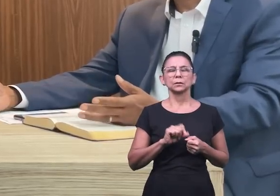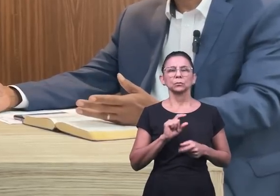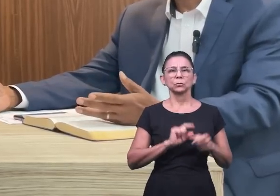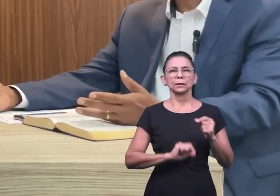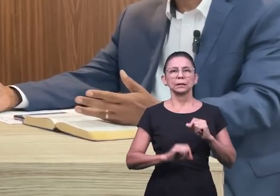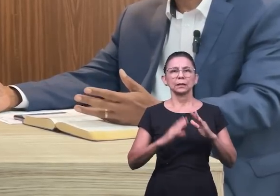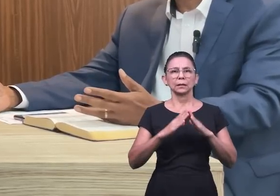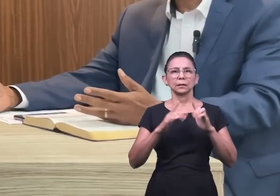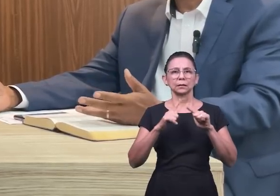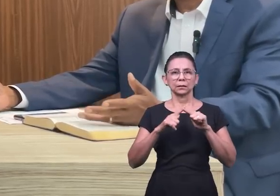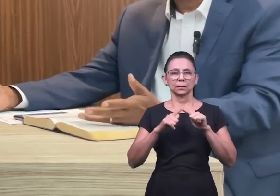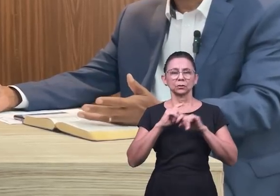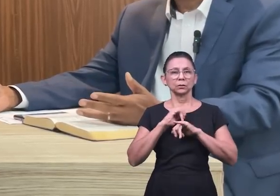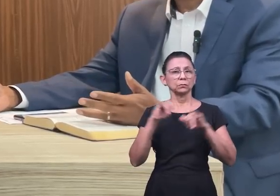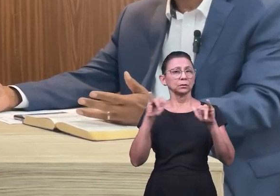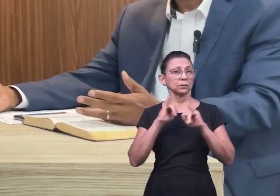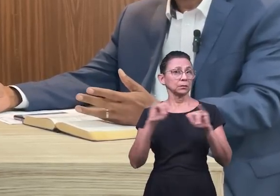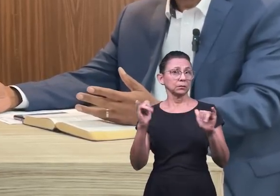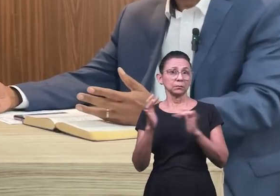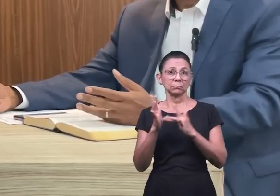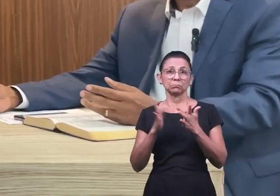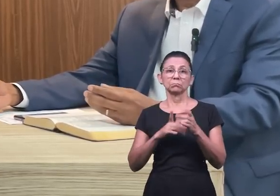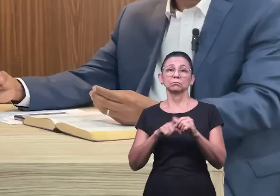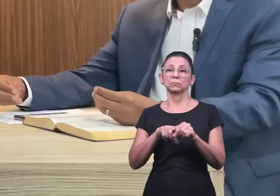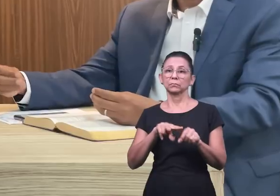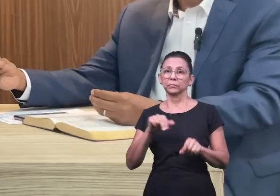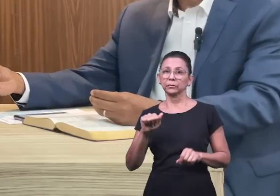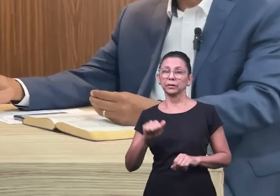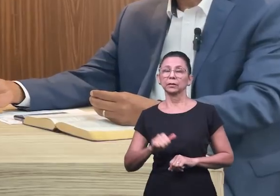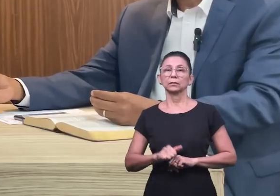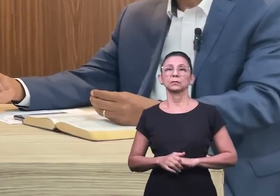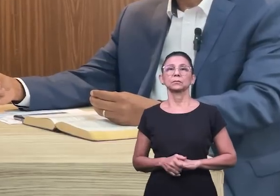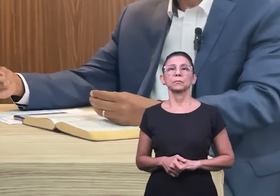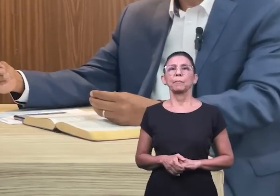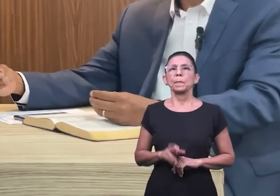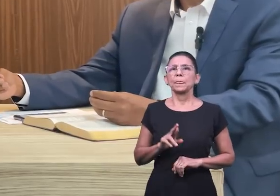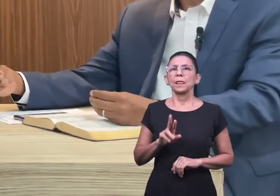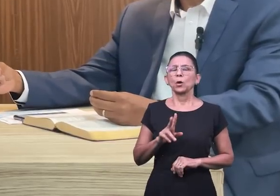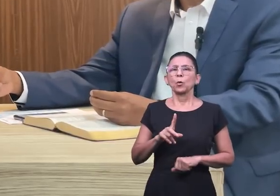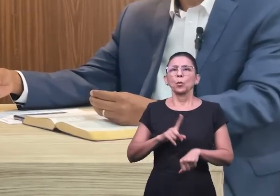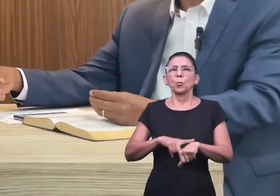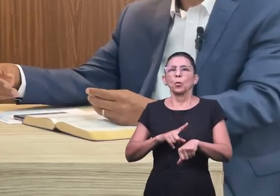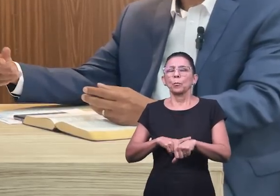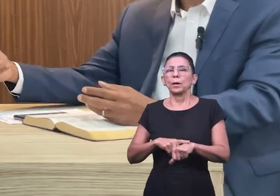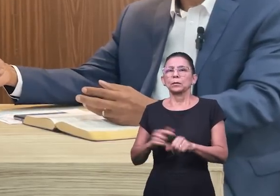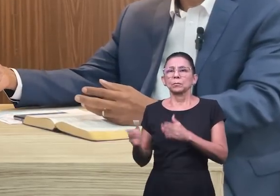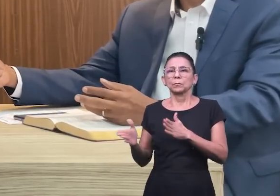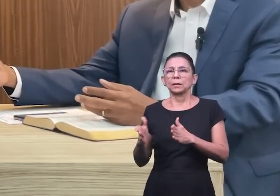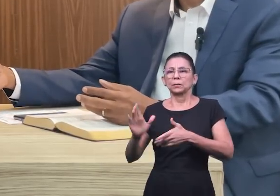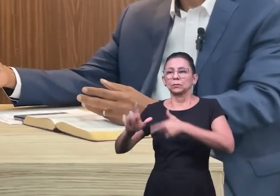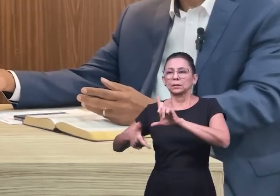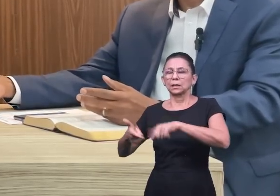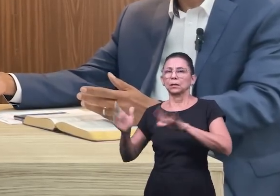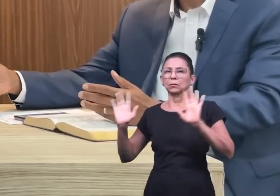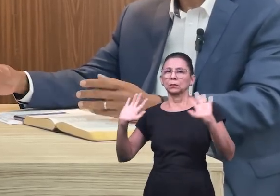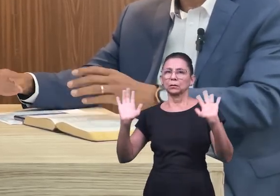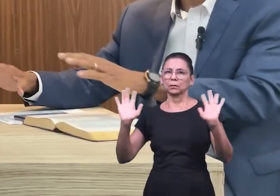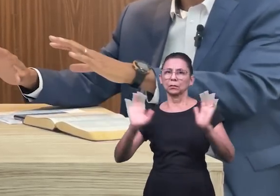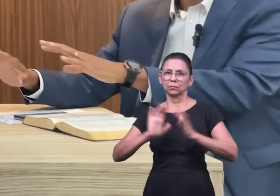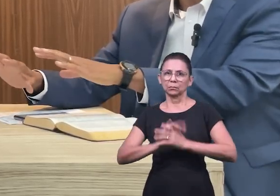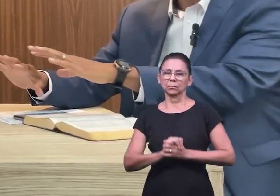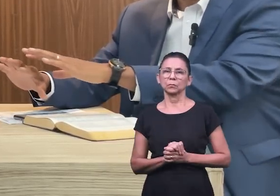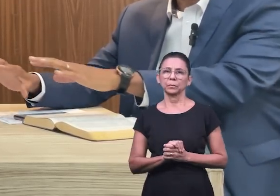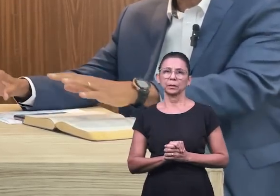que Jesus ele vai voltar, né? Esse não é o momento para Israel, por isso ela diz, né, que não desperteis o meu amor até que queira.